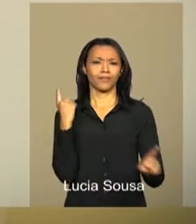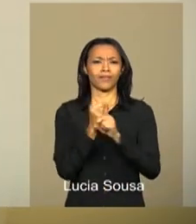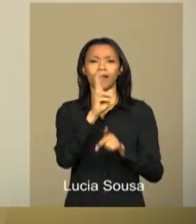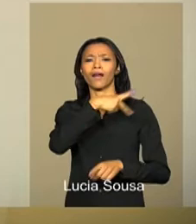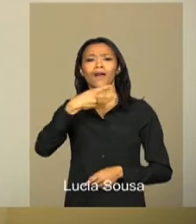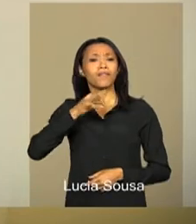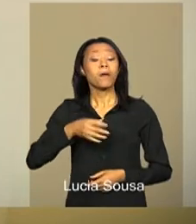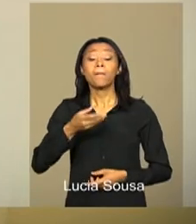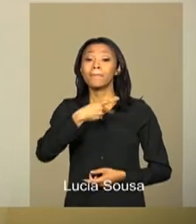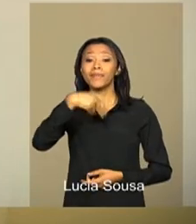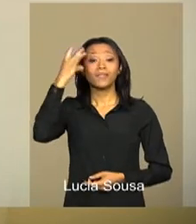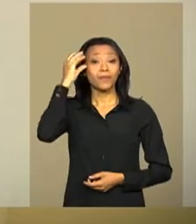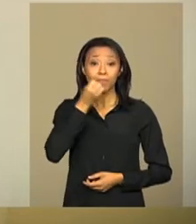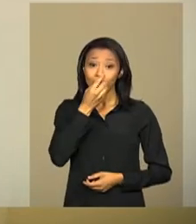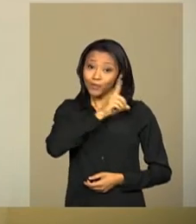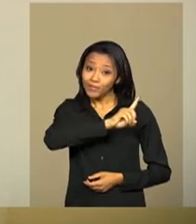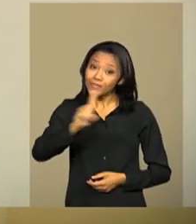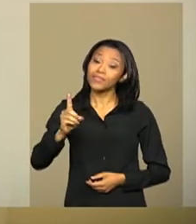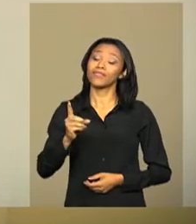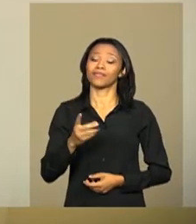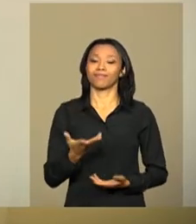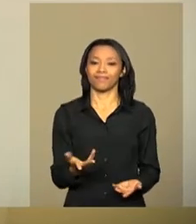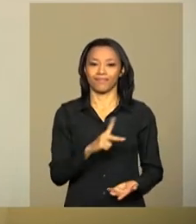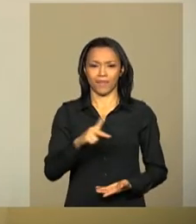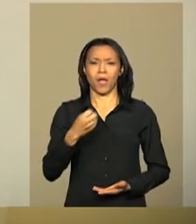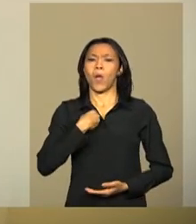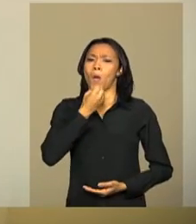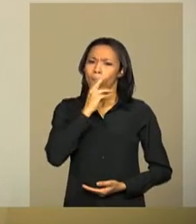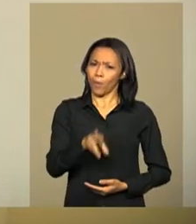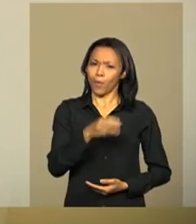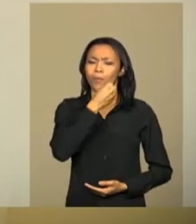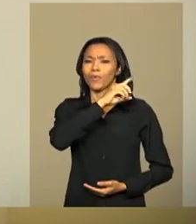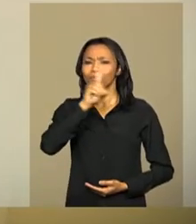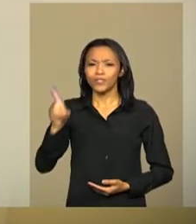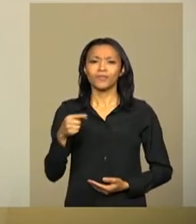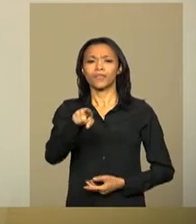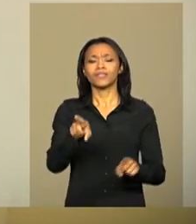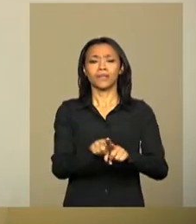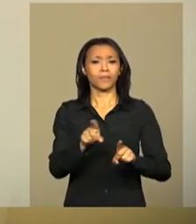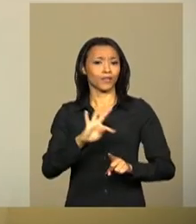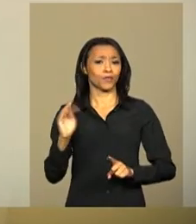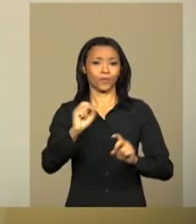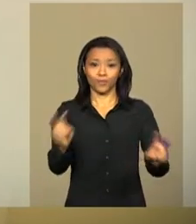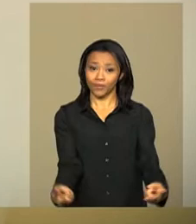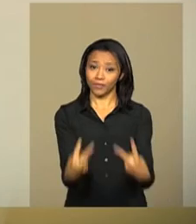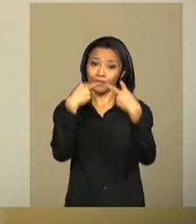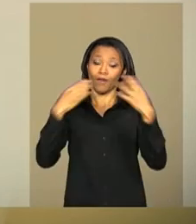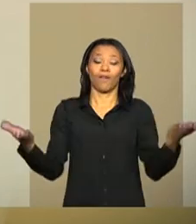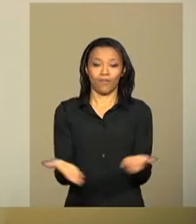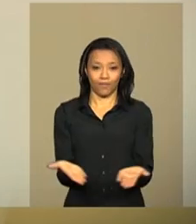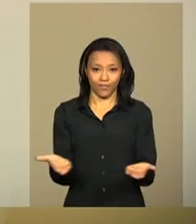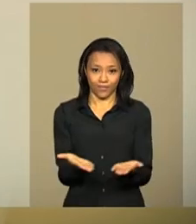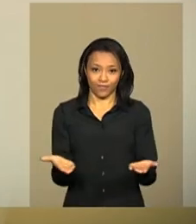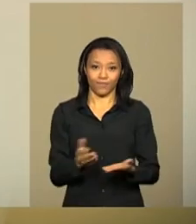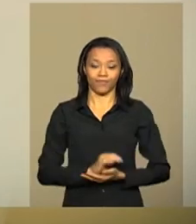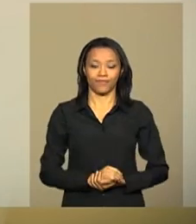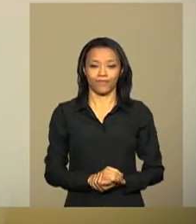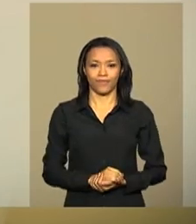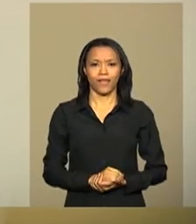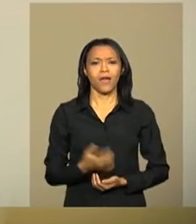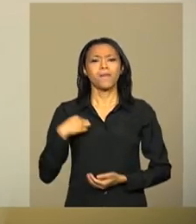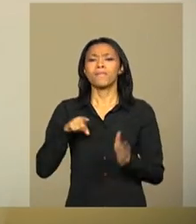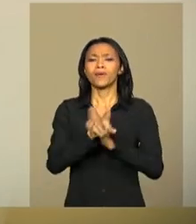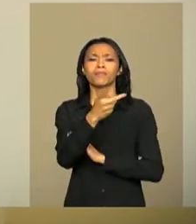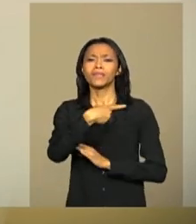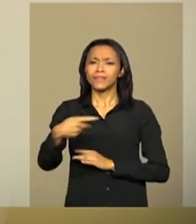café com a presidenta Dilma Bom dia presidenta Bom dia Max e bom dia para você que nos acompanha hoje no Café